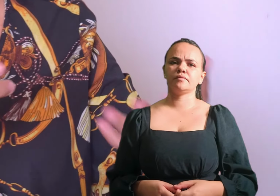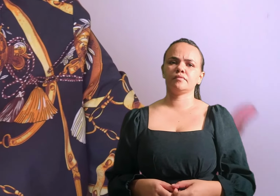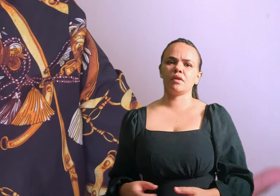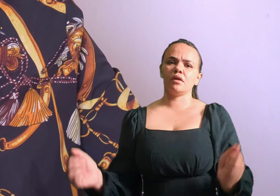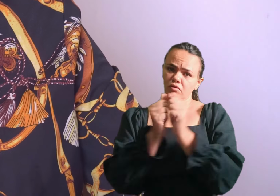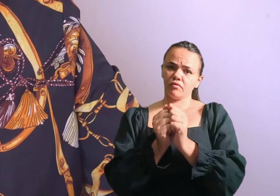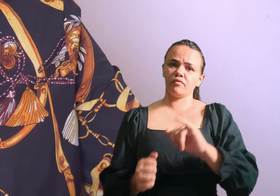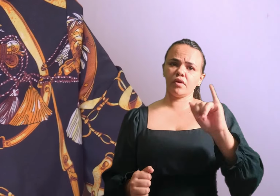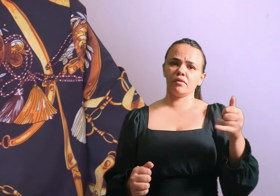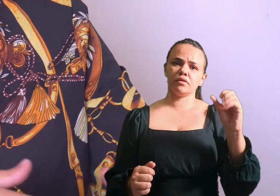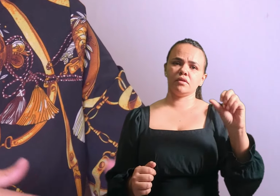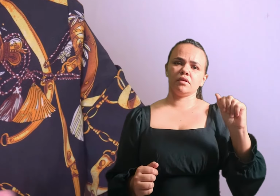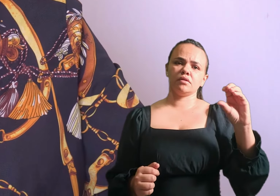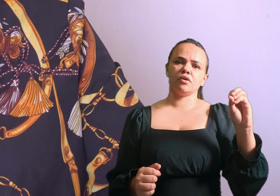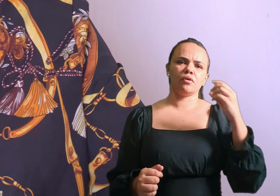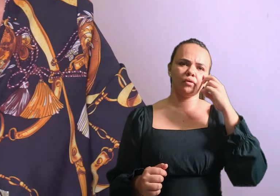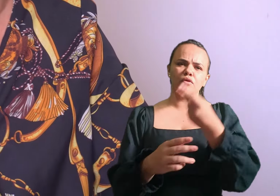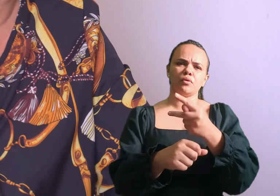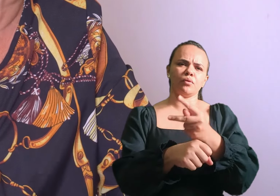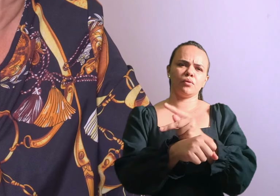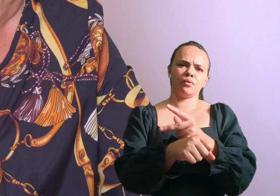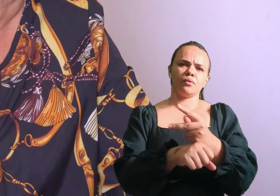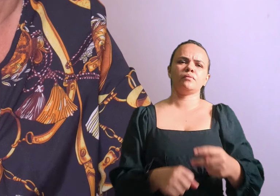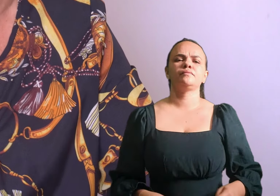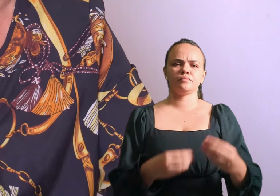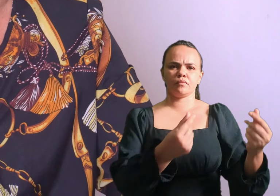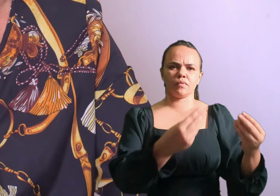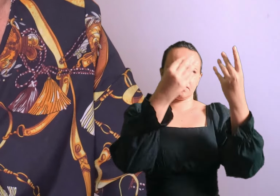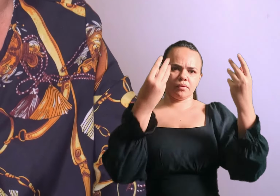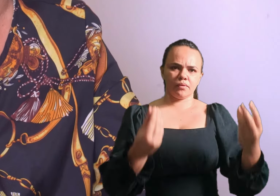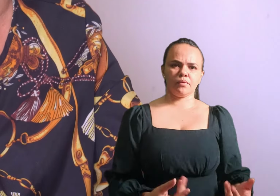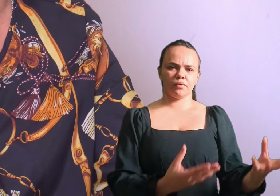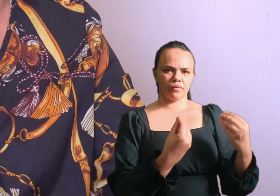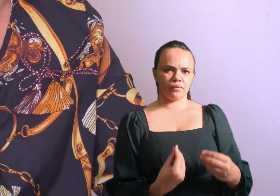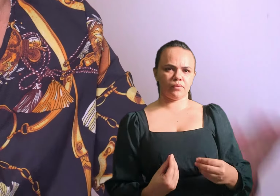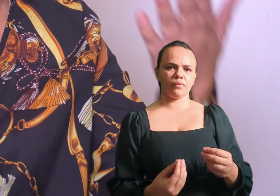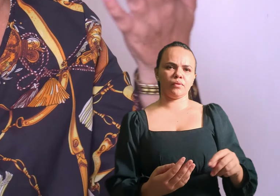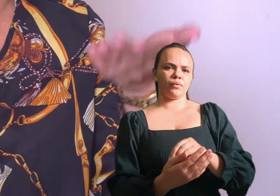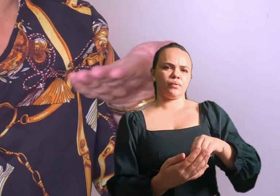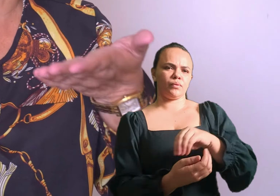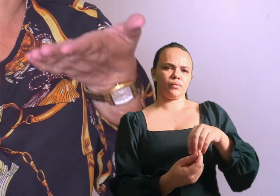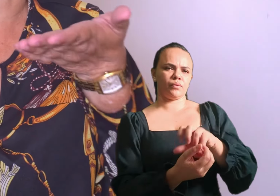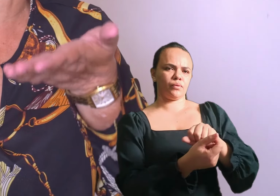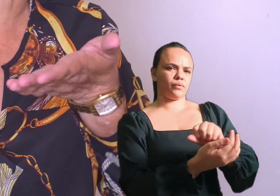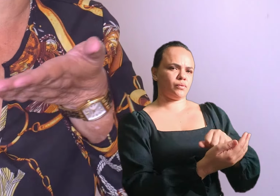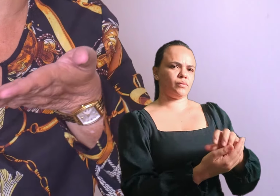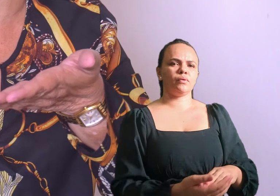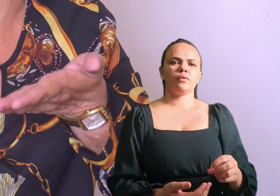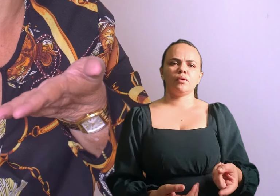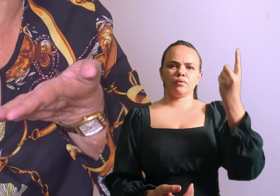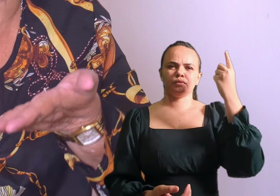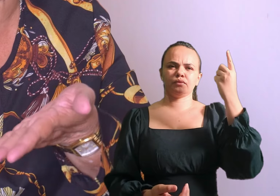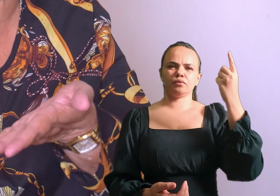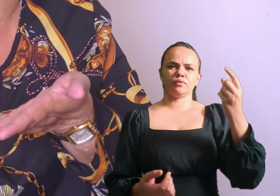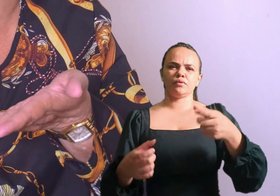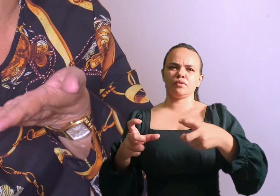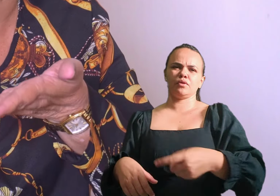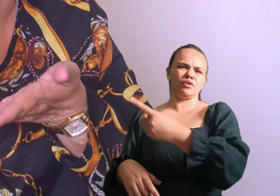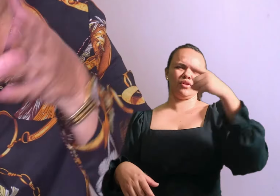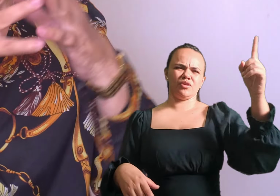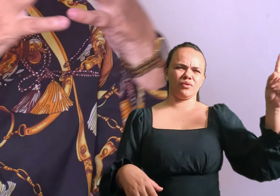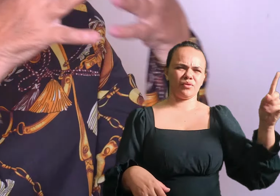idilicas para seu gado Isso é um absurdo ele ia trazer o gado dele lá daqueles confin é longe demais